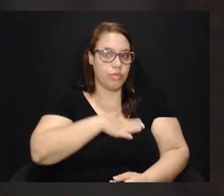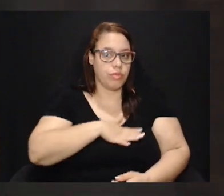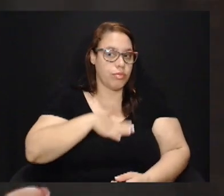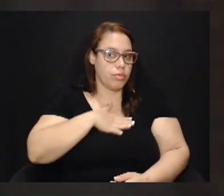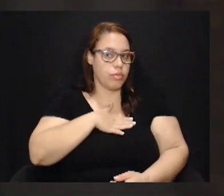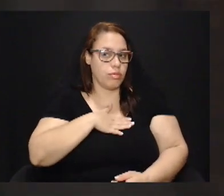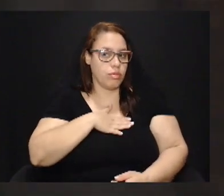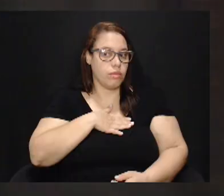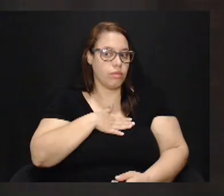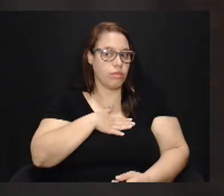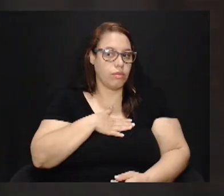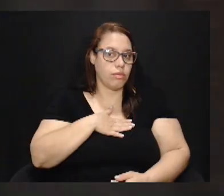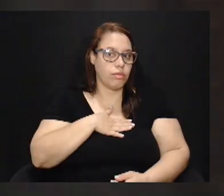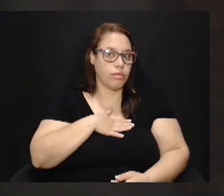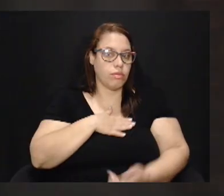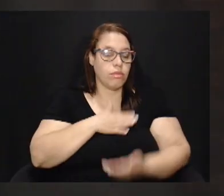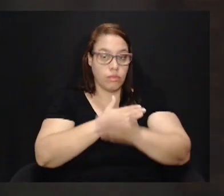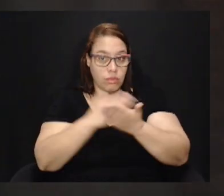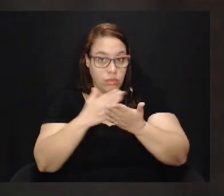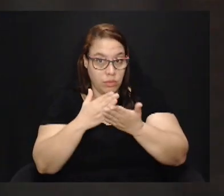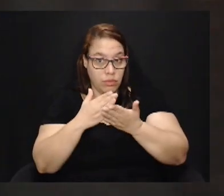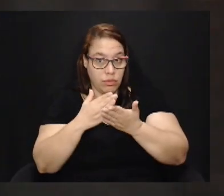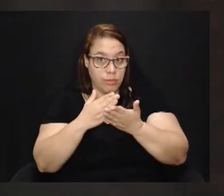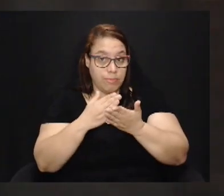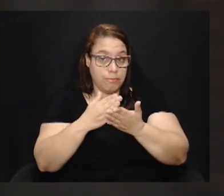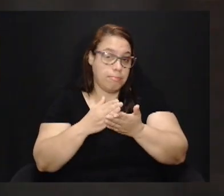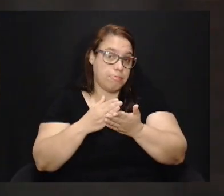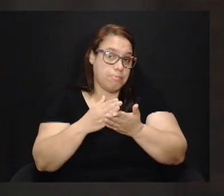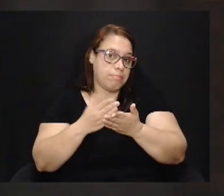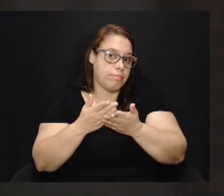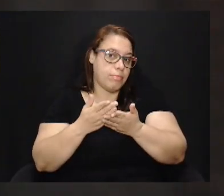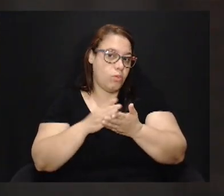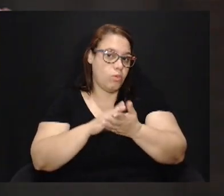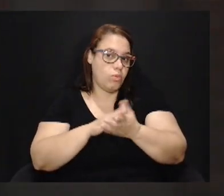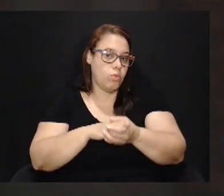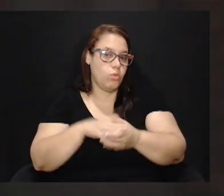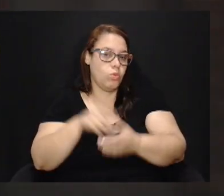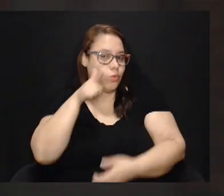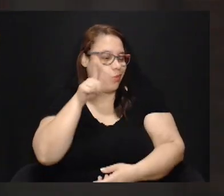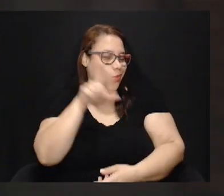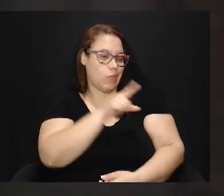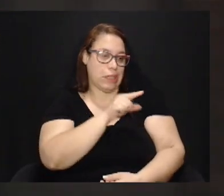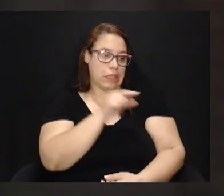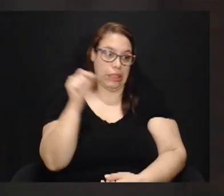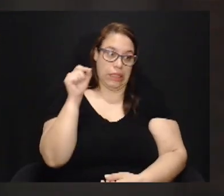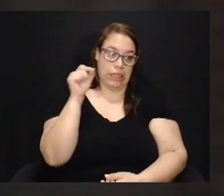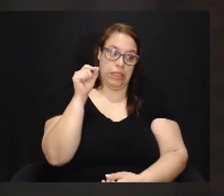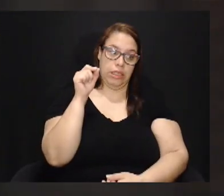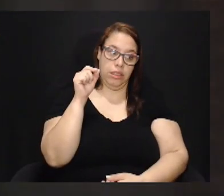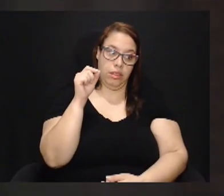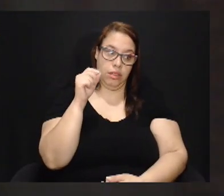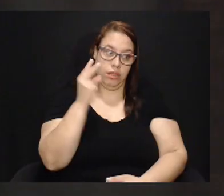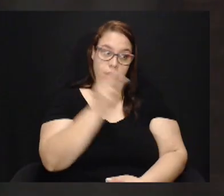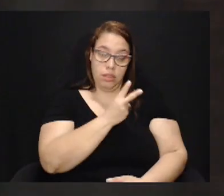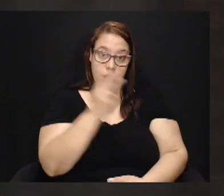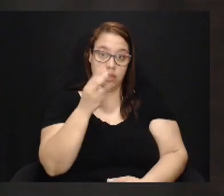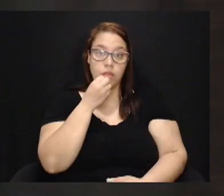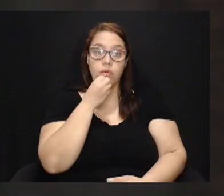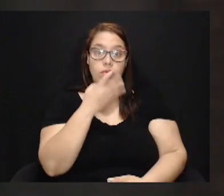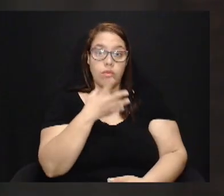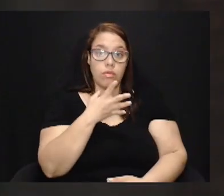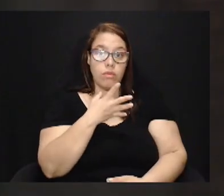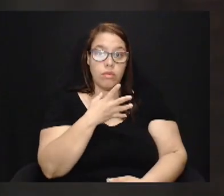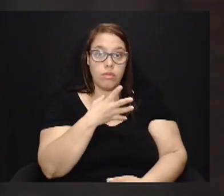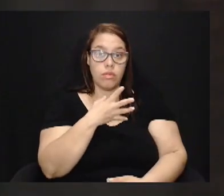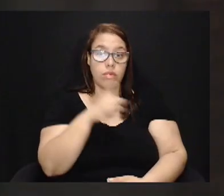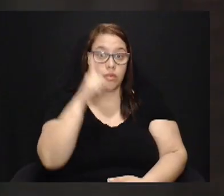você já falou em vício, é como se fosse uma droga, né? Então, exato. Depois para você conseguir tirar isso, né, acho que os dois podem falar muito bem sobre isso, é difícil